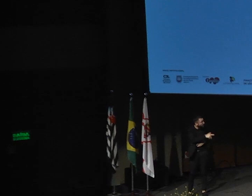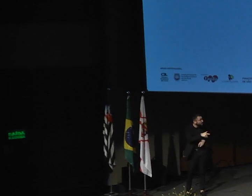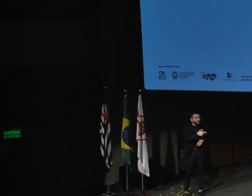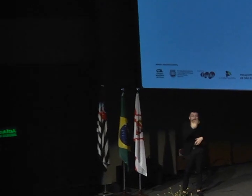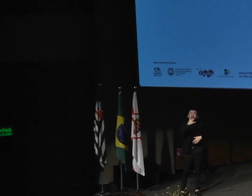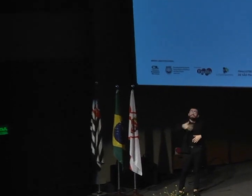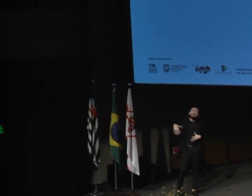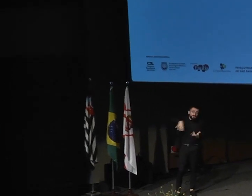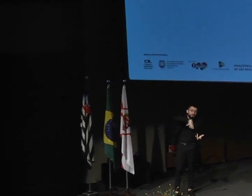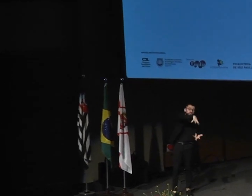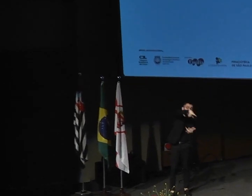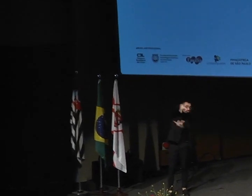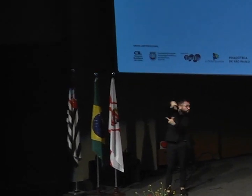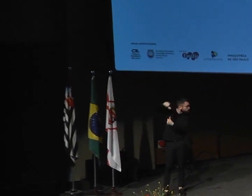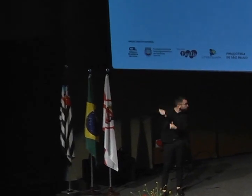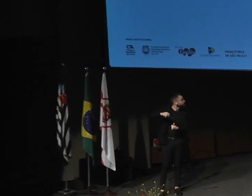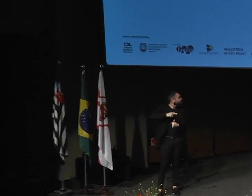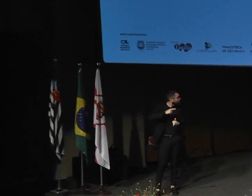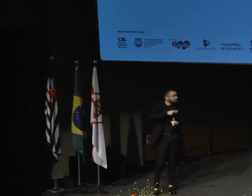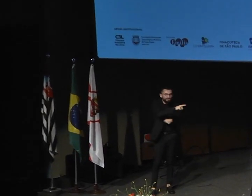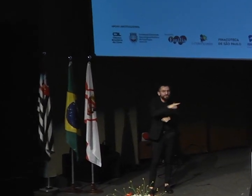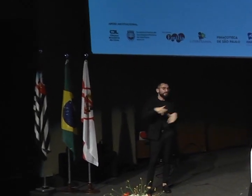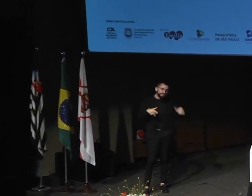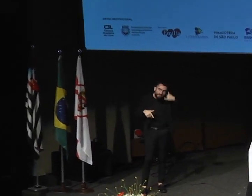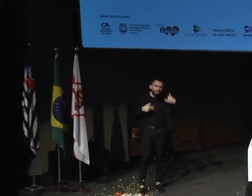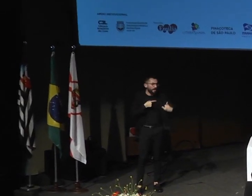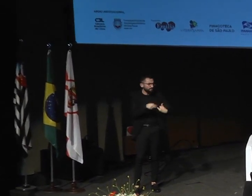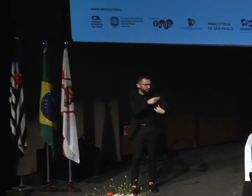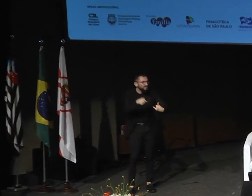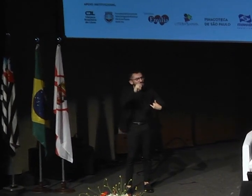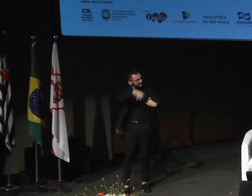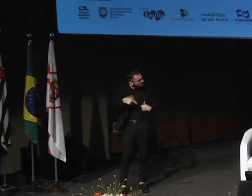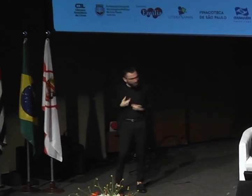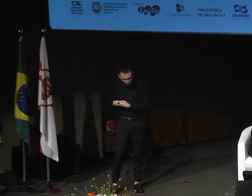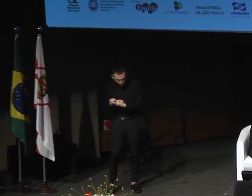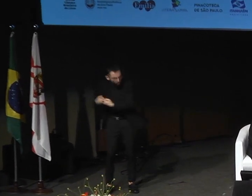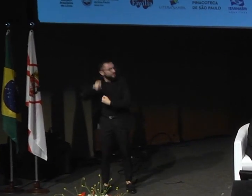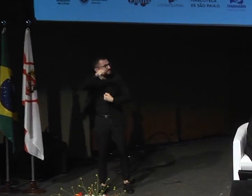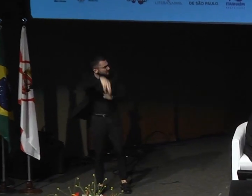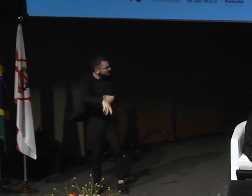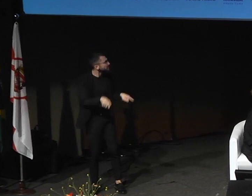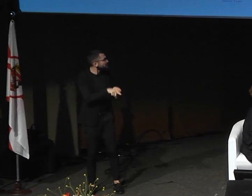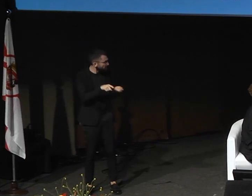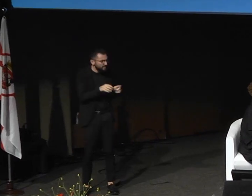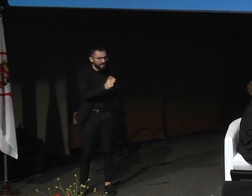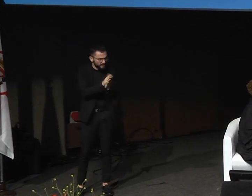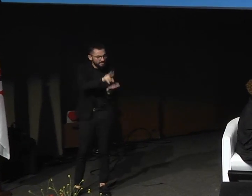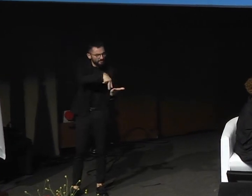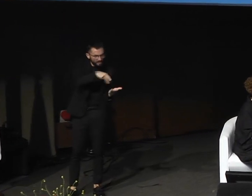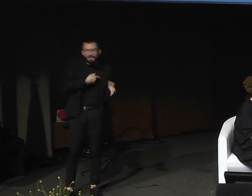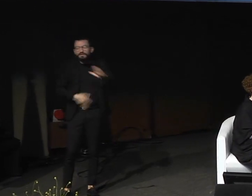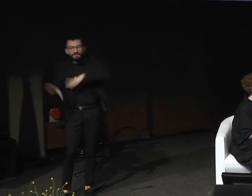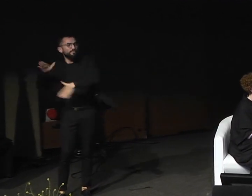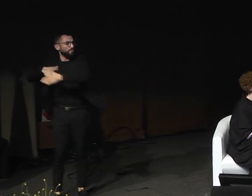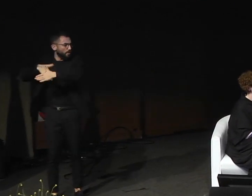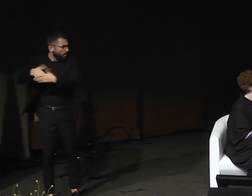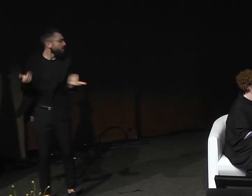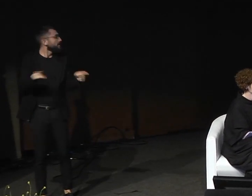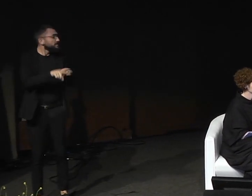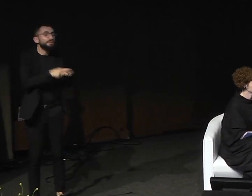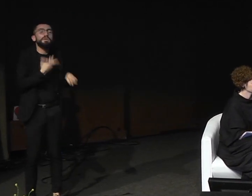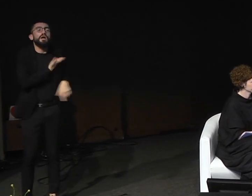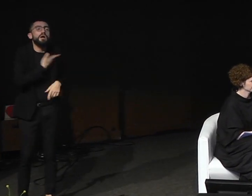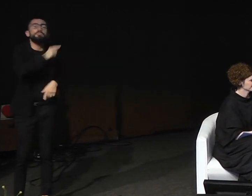mundo é muito... Ele tem que usar o celular, ele tem que fazer joguinho eletrônico, ele tem que ler livro, ele tem que jogar bola, ele tem que conversar